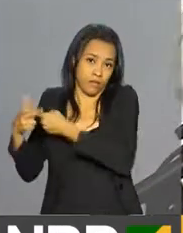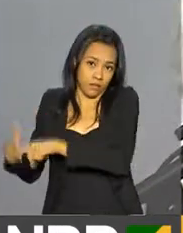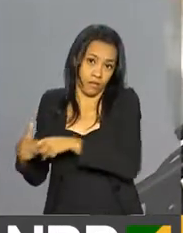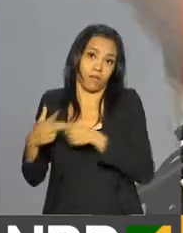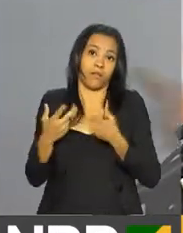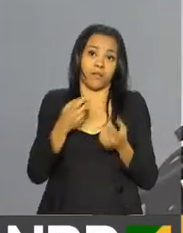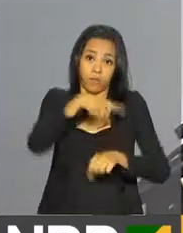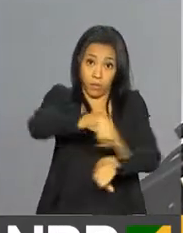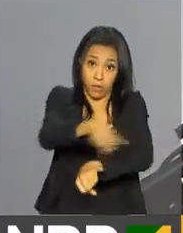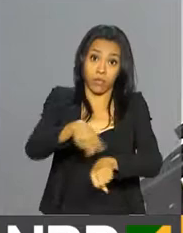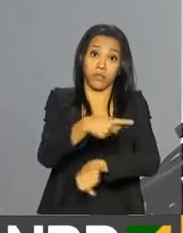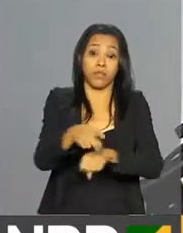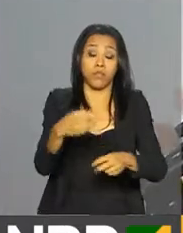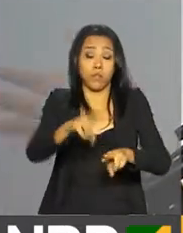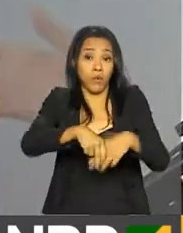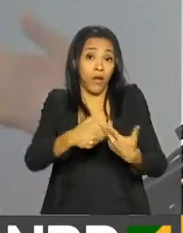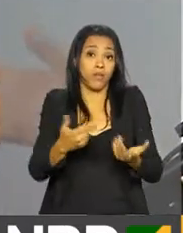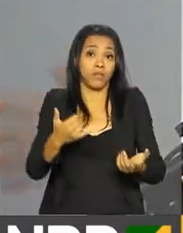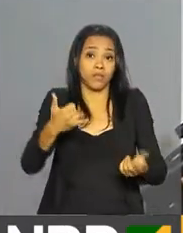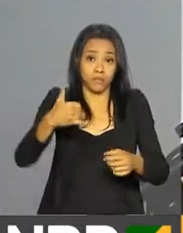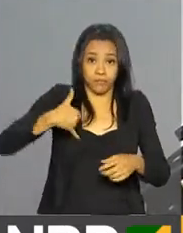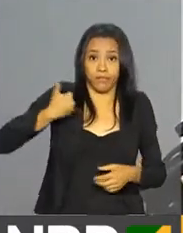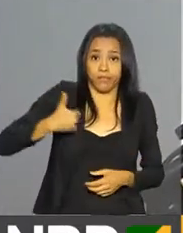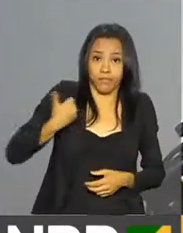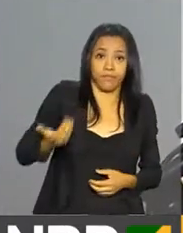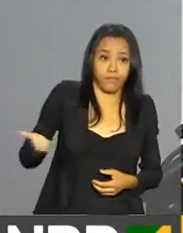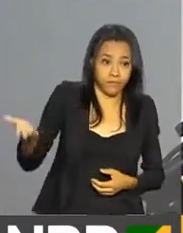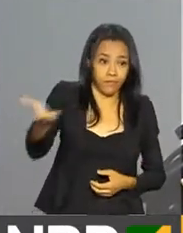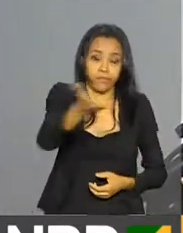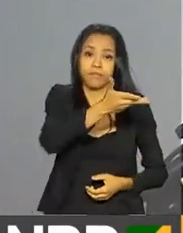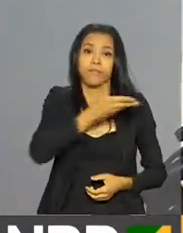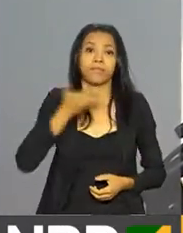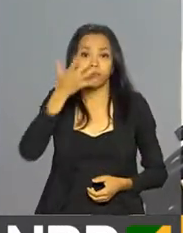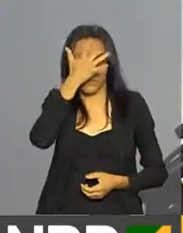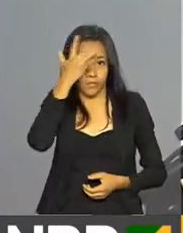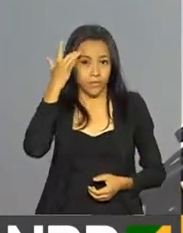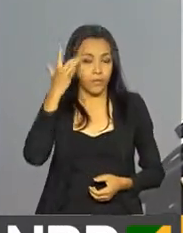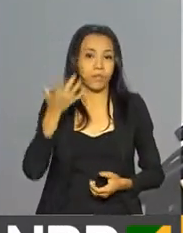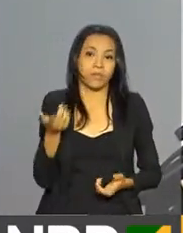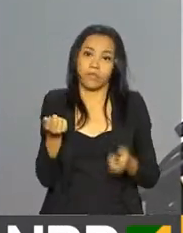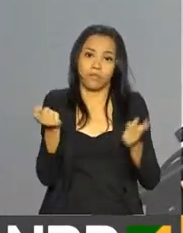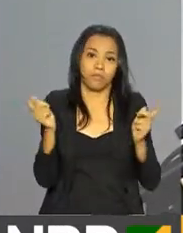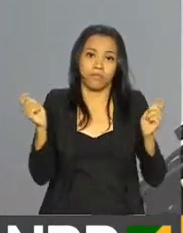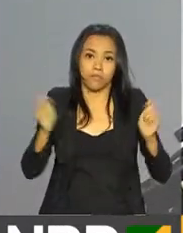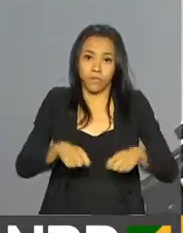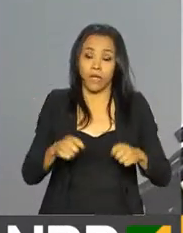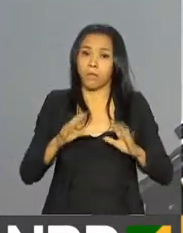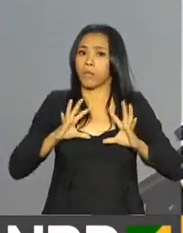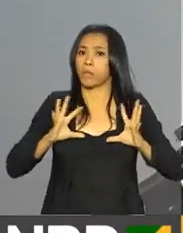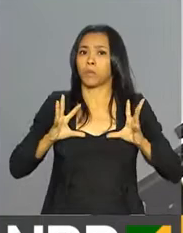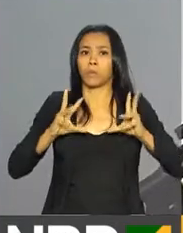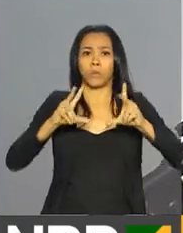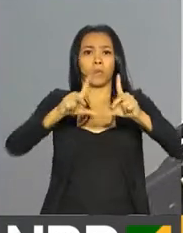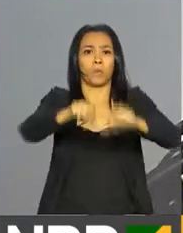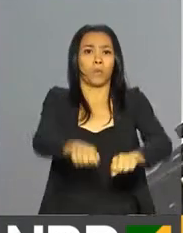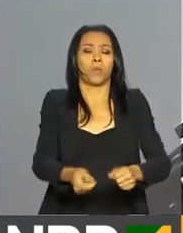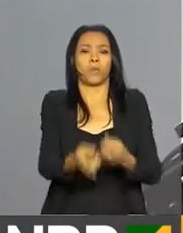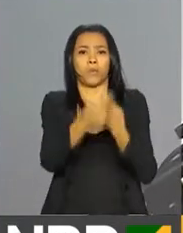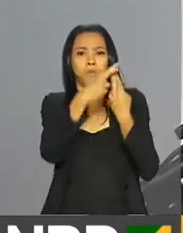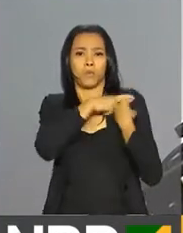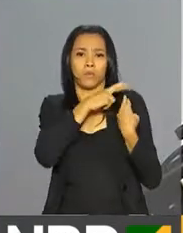etária que aumenta sensivelmente o poder público não tem como suportar isso então eu eu eu vejo o